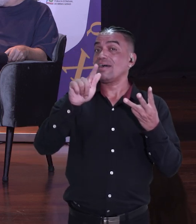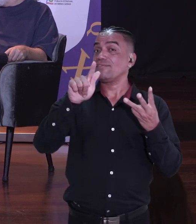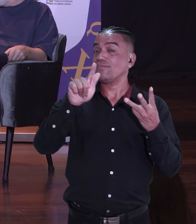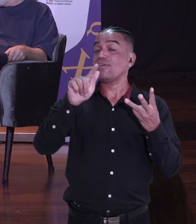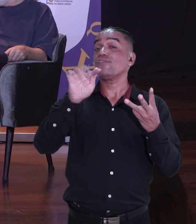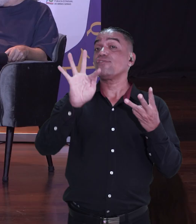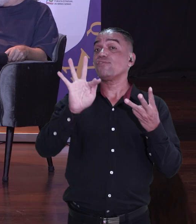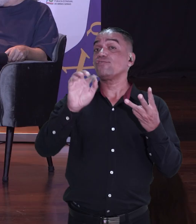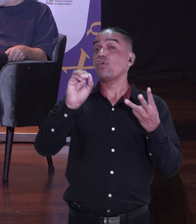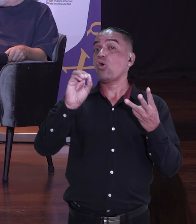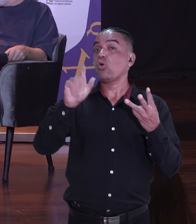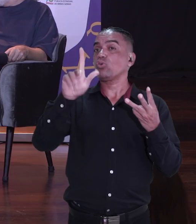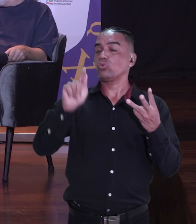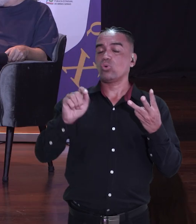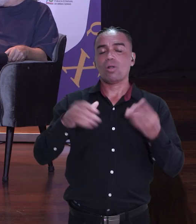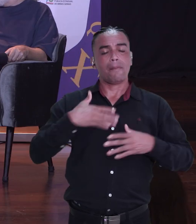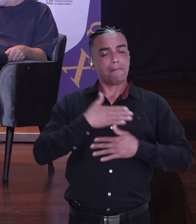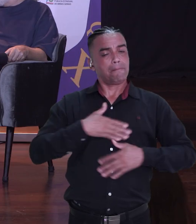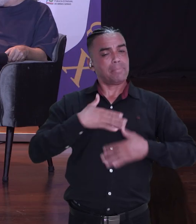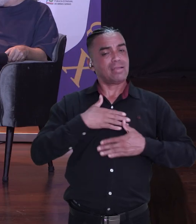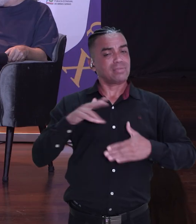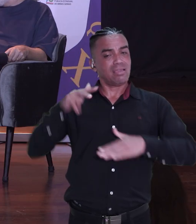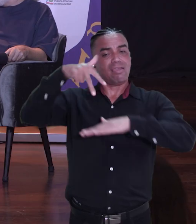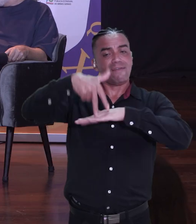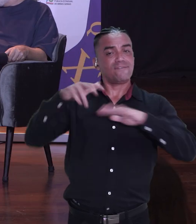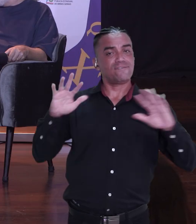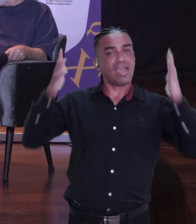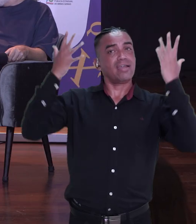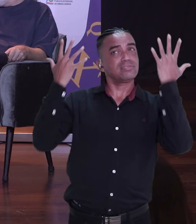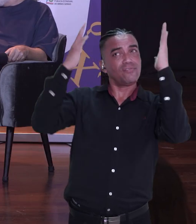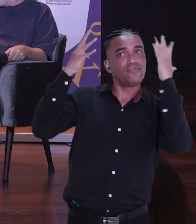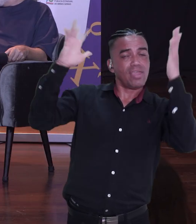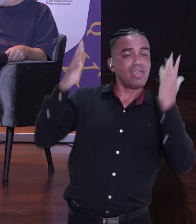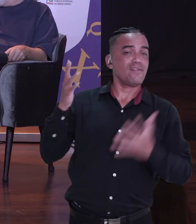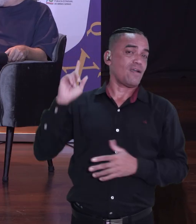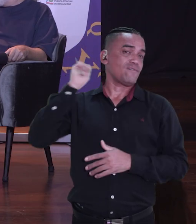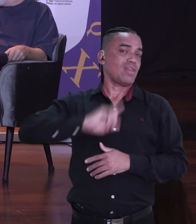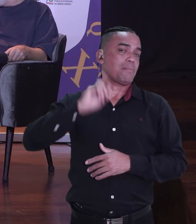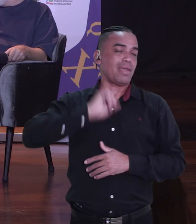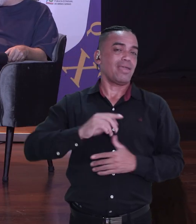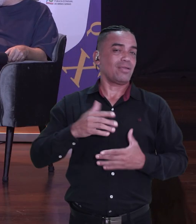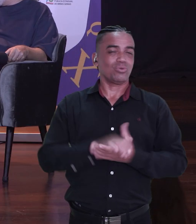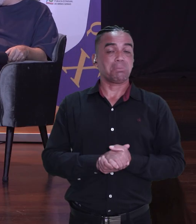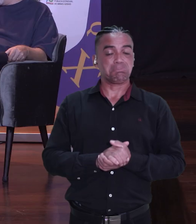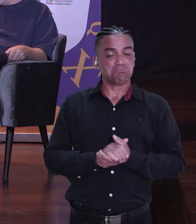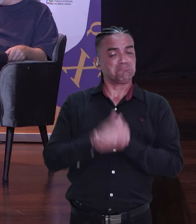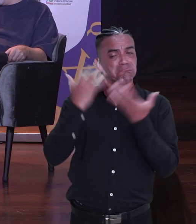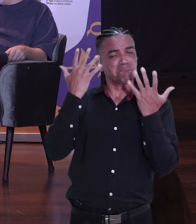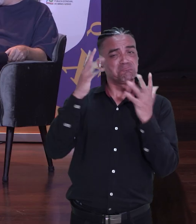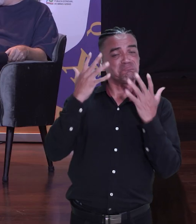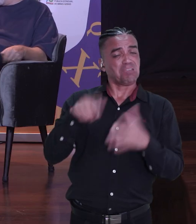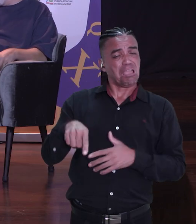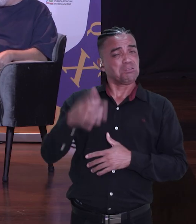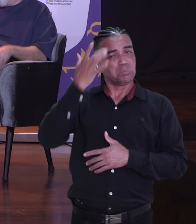que era o botafoguense, que deu um show de bola. Disse assim, é um prazer estar em sua festa. Viva o Flamengo.